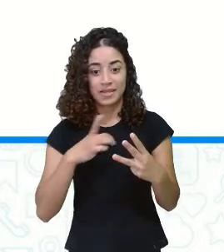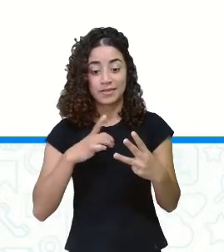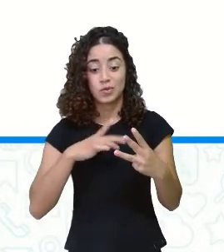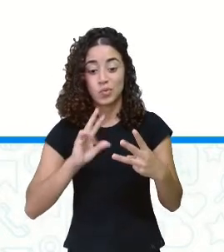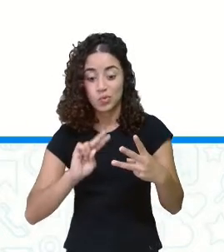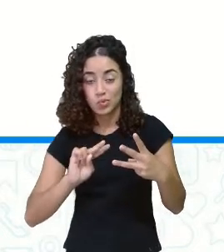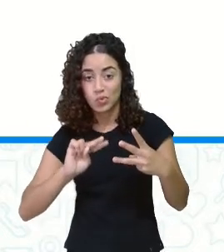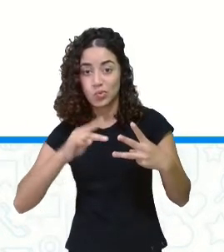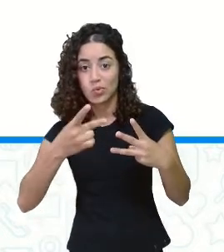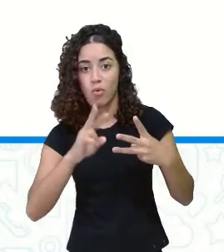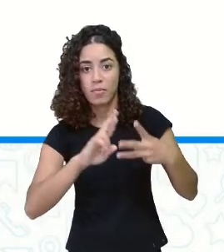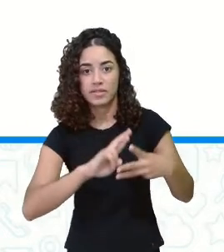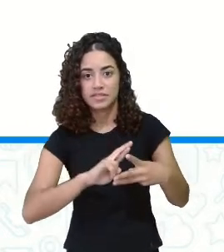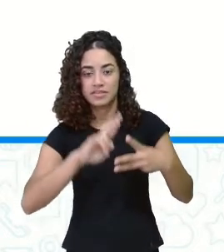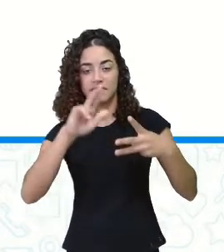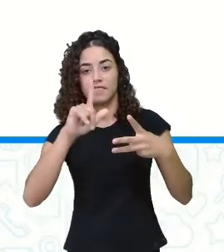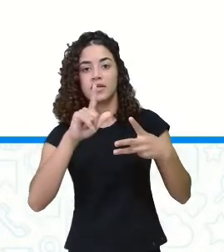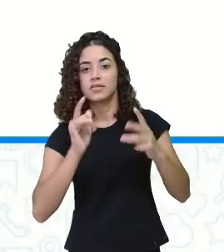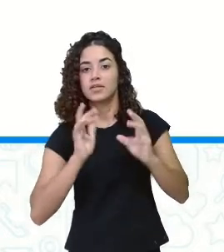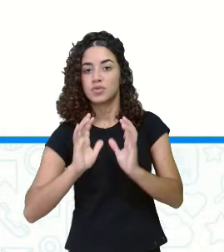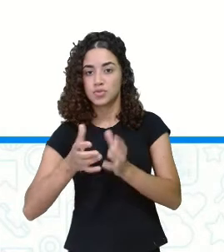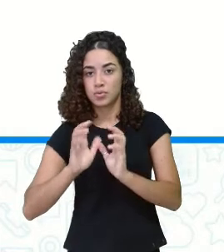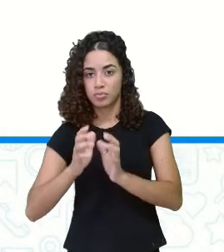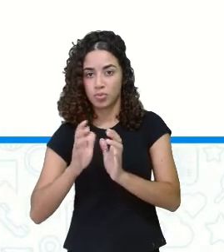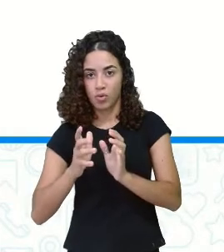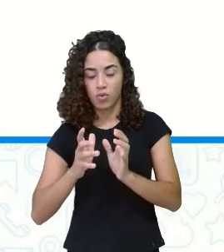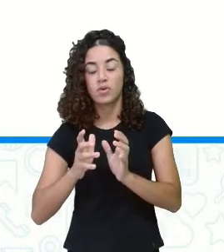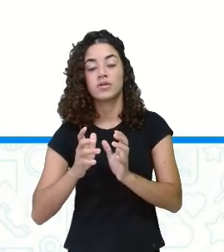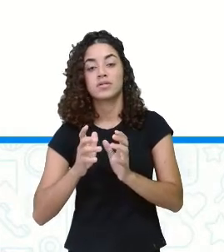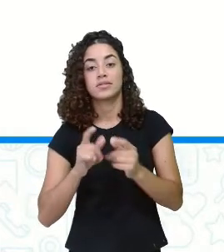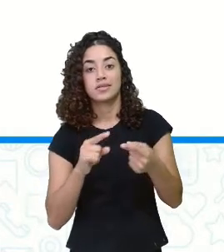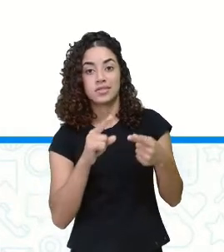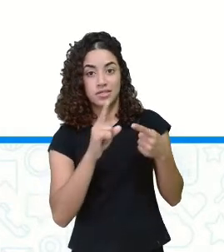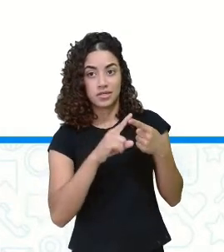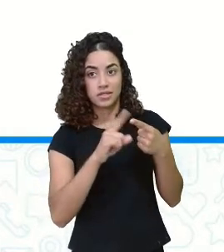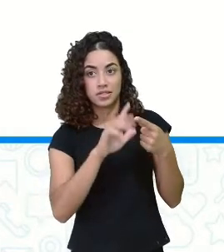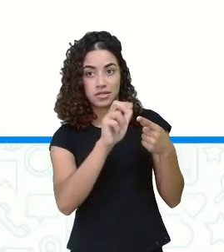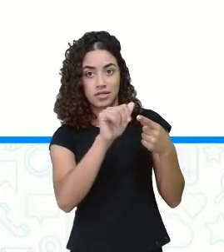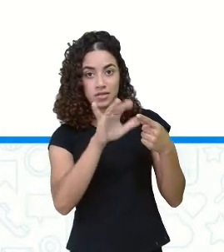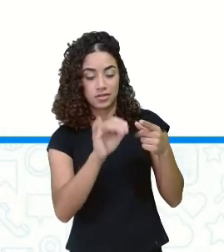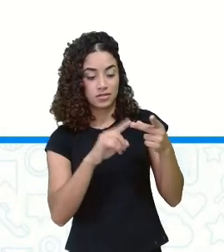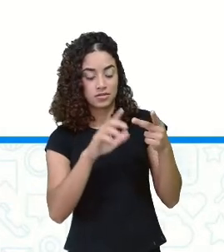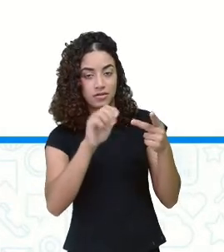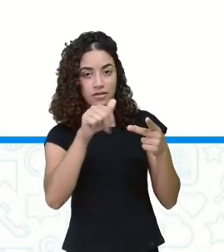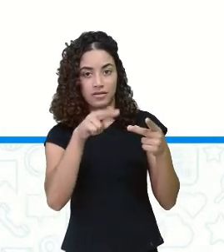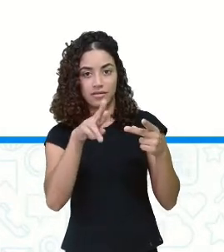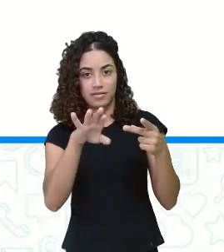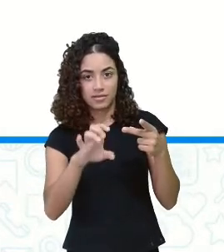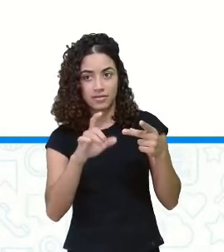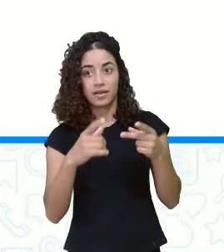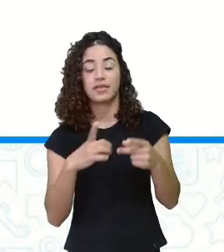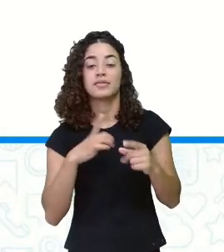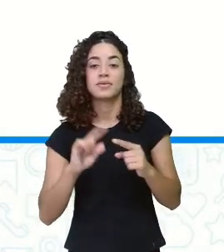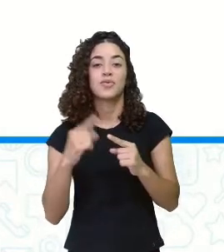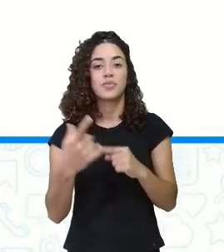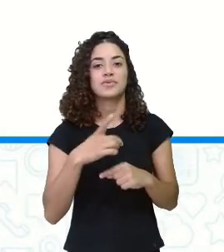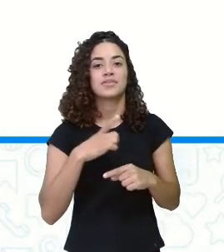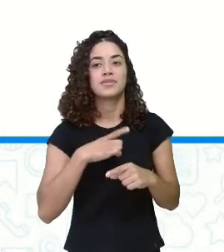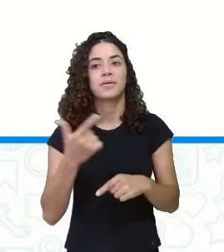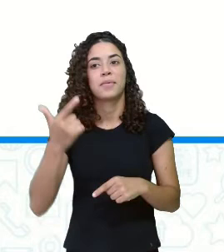da diferença de bolas entre Caio e André. E depois acrescentando